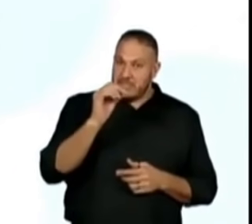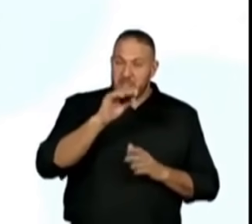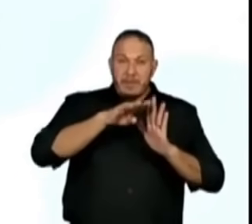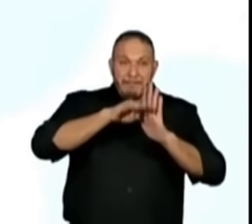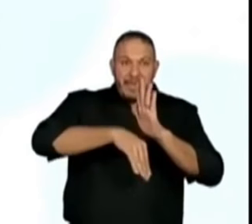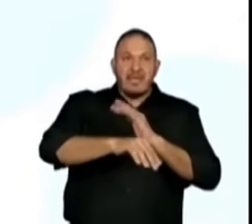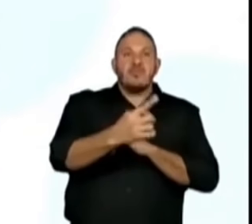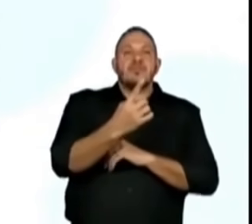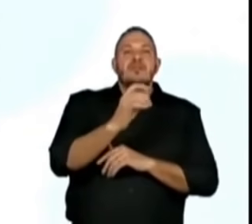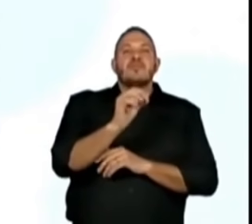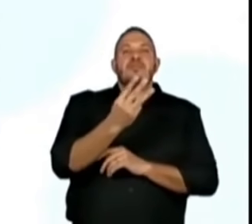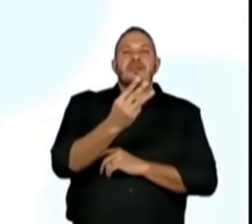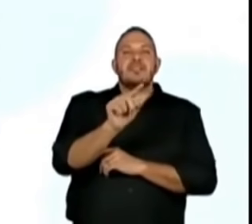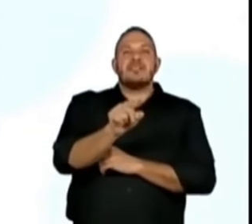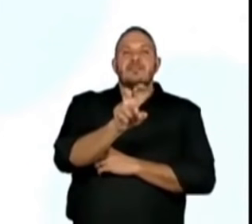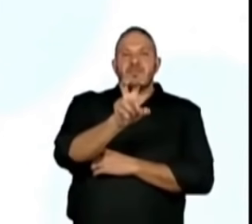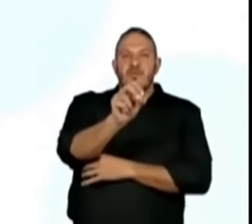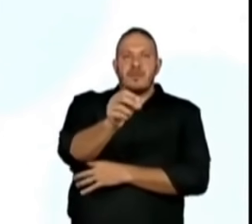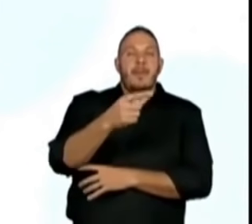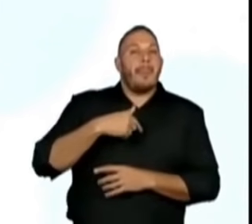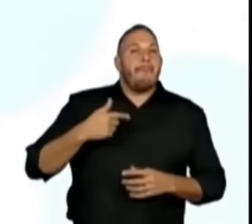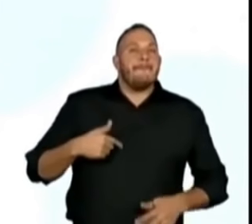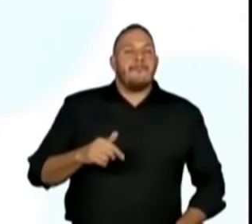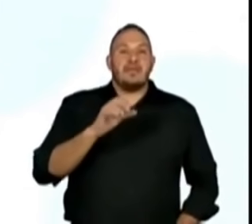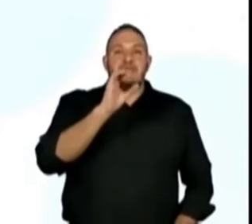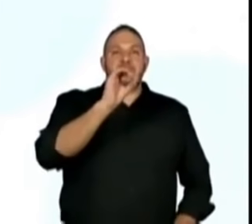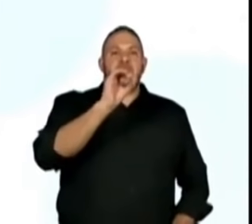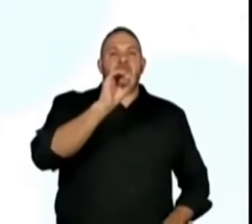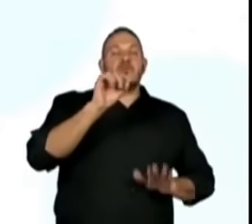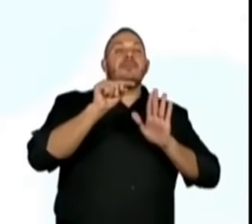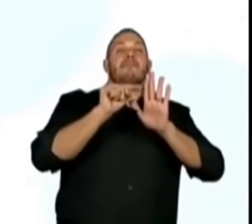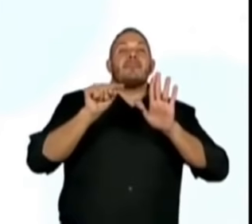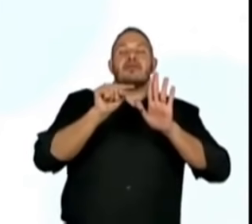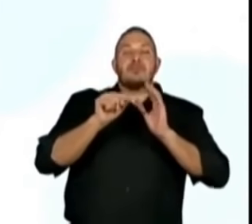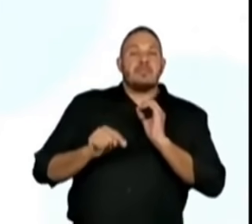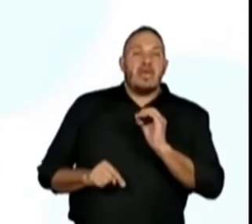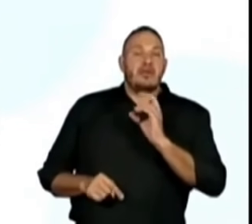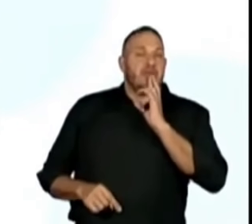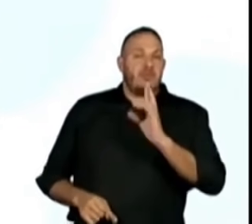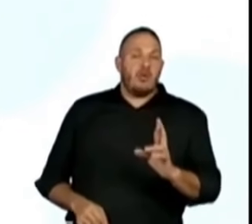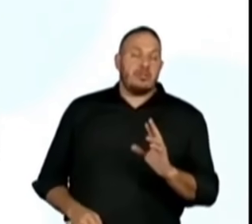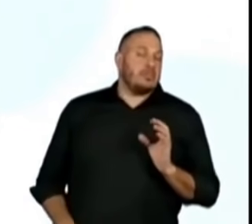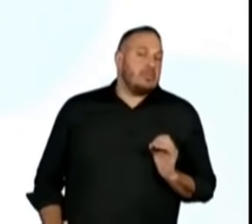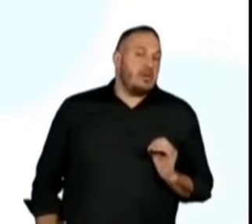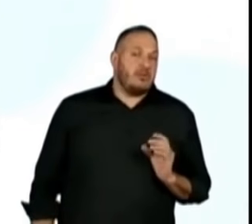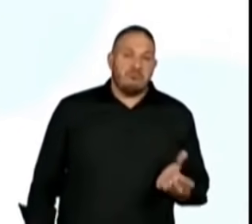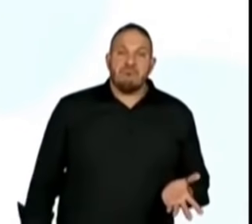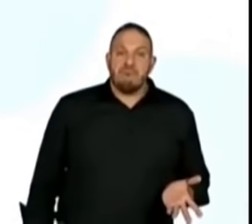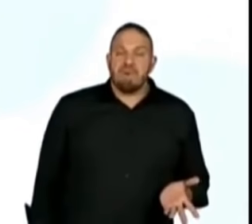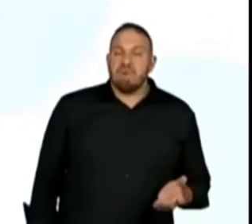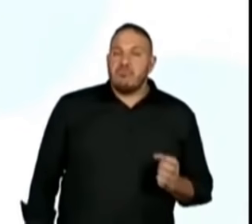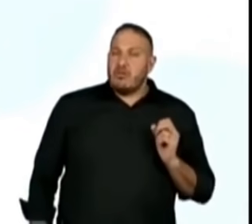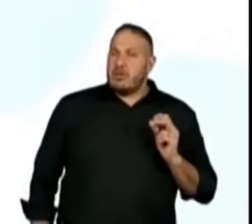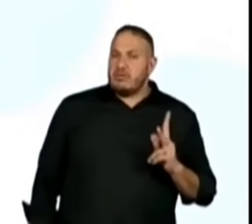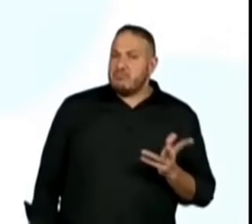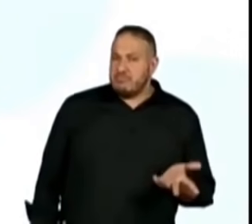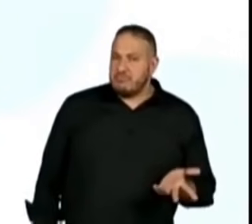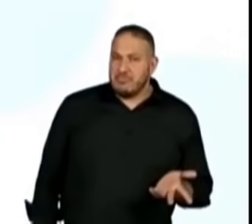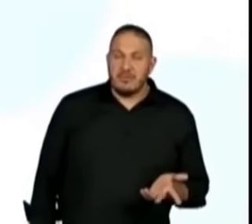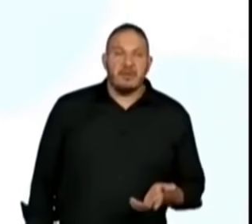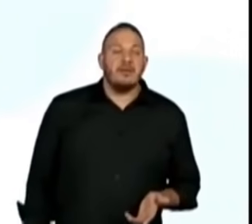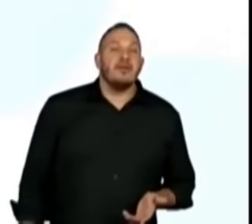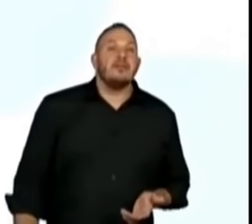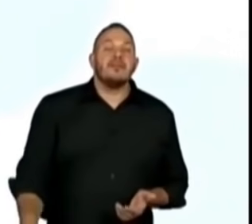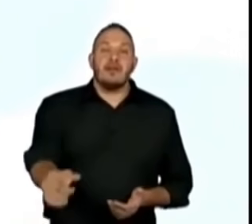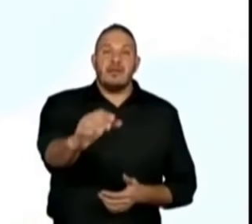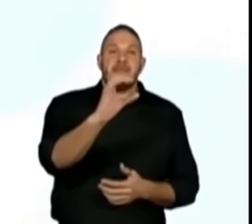Vamos lá fazer isso aqui junto comigo. Zero menos zero, pessoal, é zero, ok? Zero.